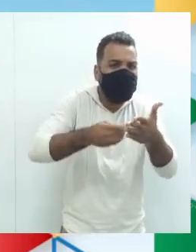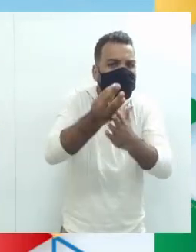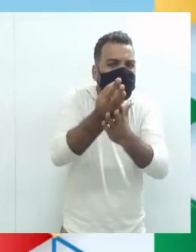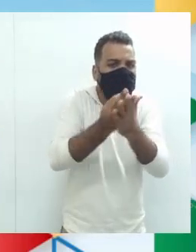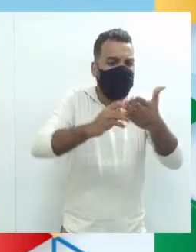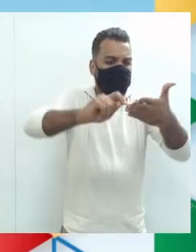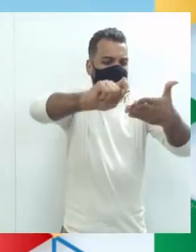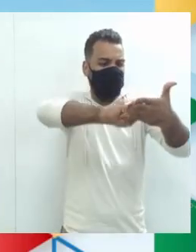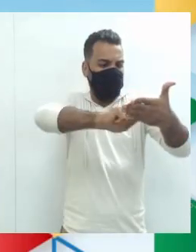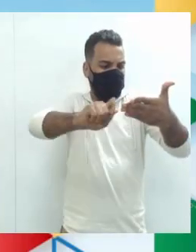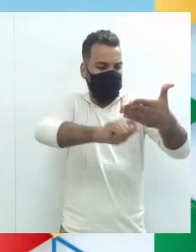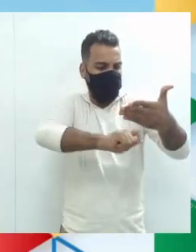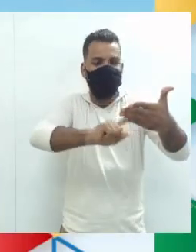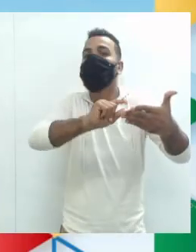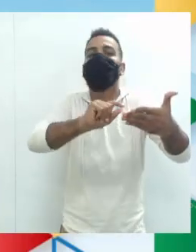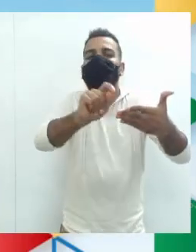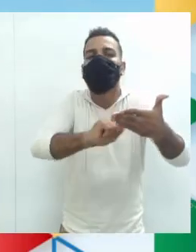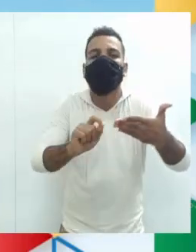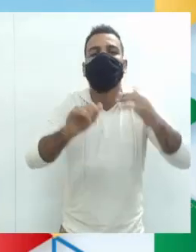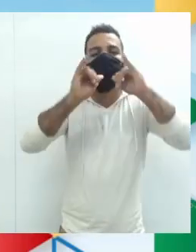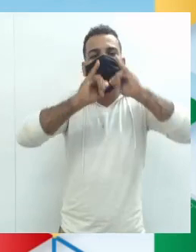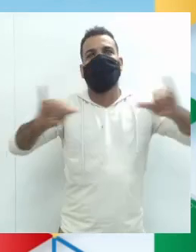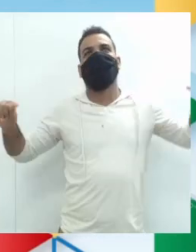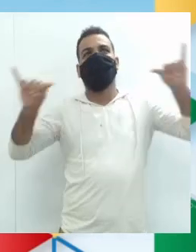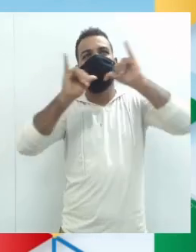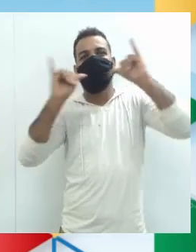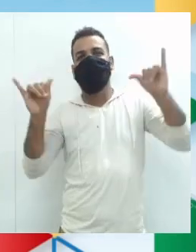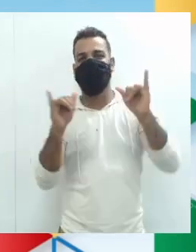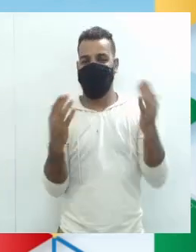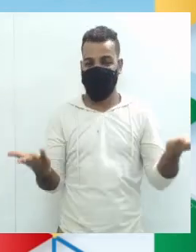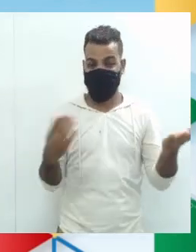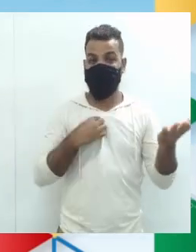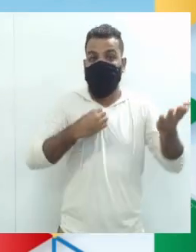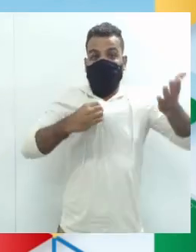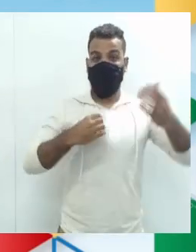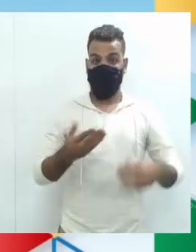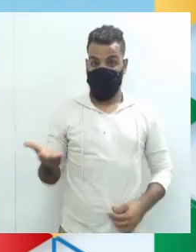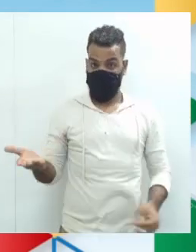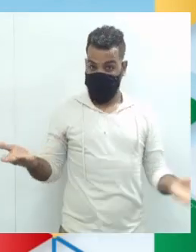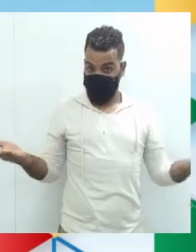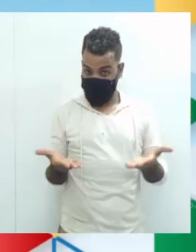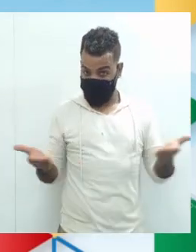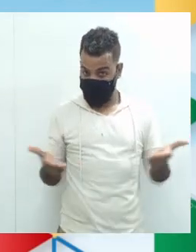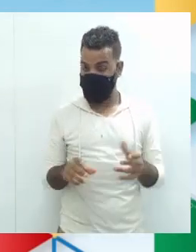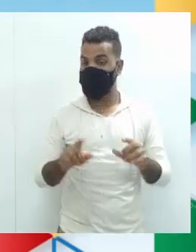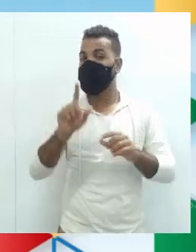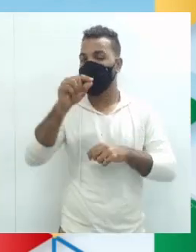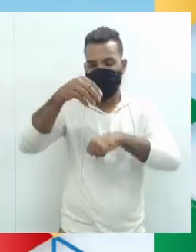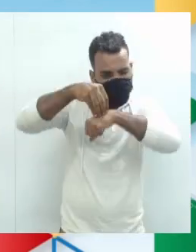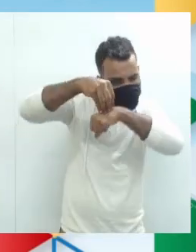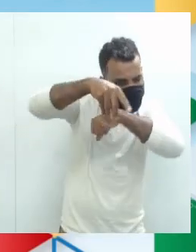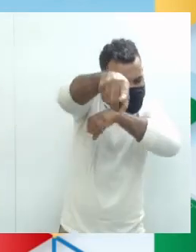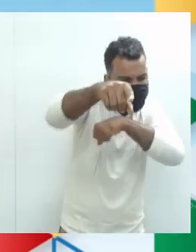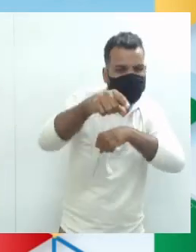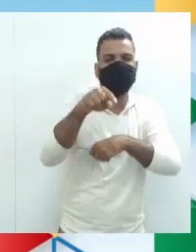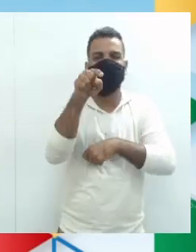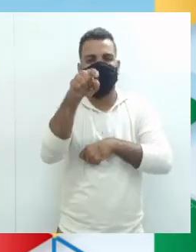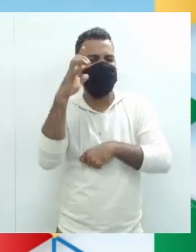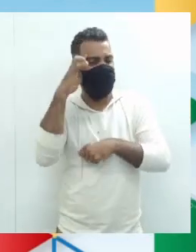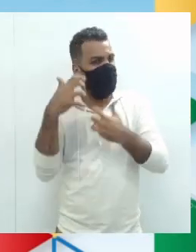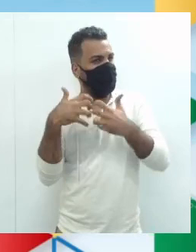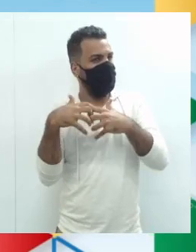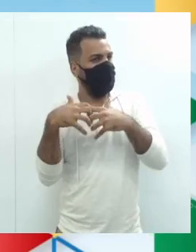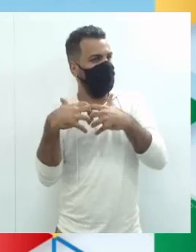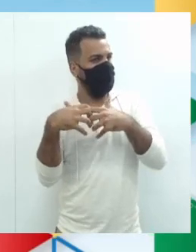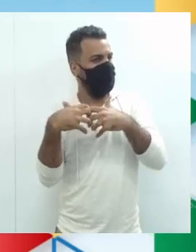textos publicitários, certo? E para iniciar a aula de hoje, eu trouxe aqui um pensamento, uma reflexão, tá